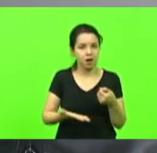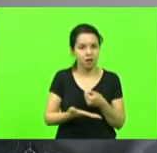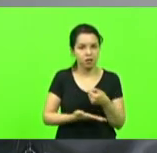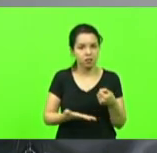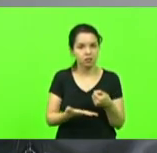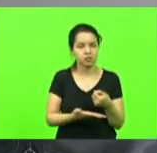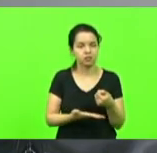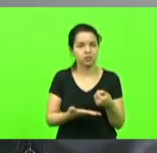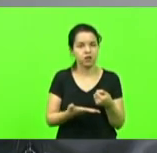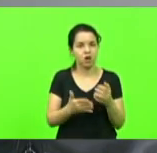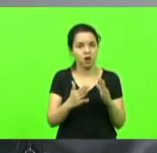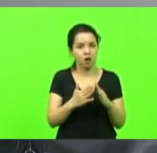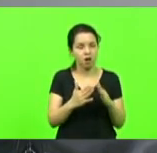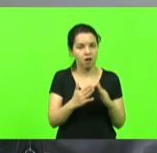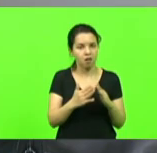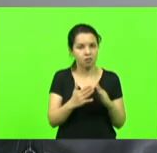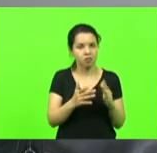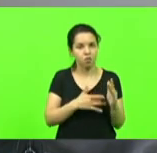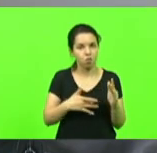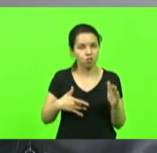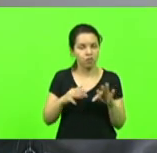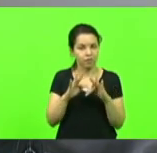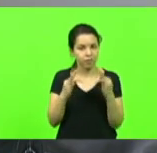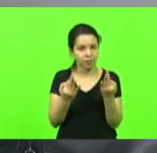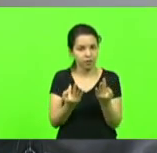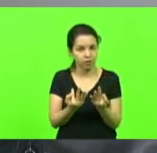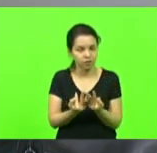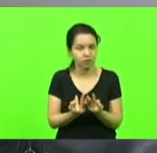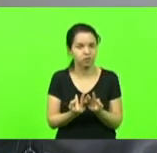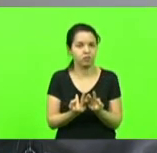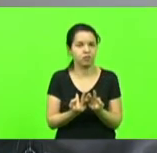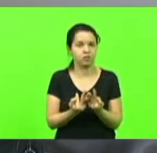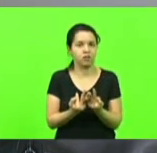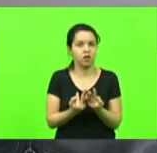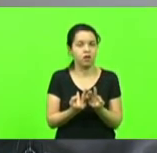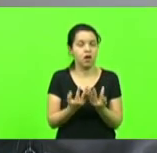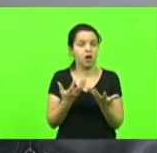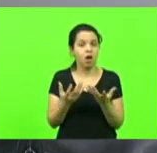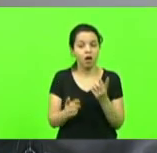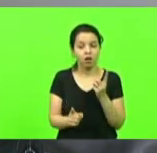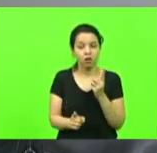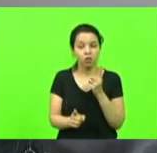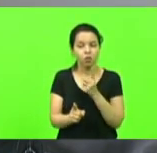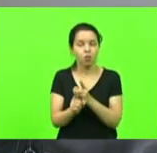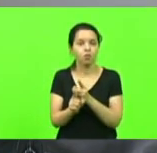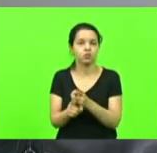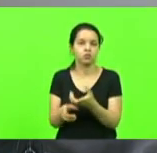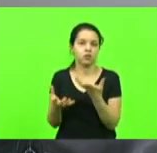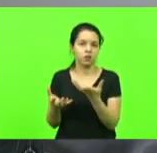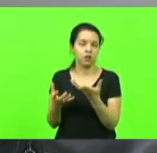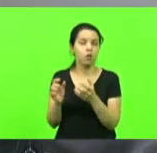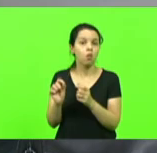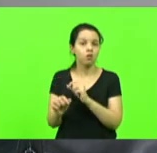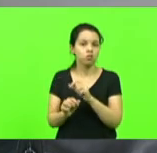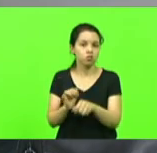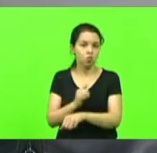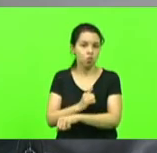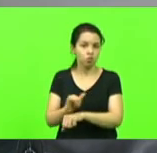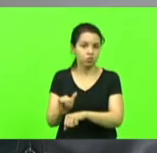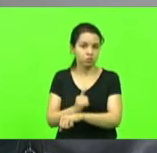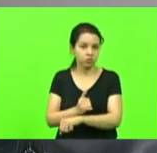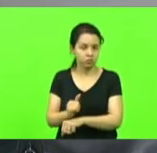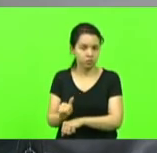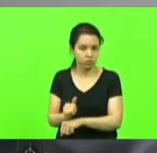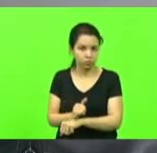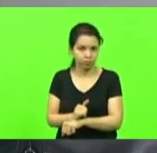equipe de saúde da família, é encontrar uma solução. E muitas vezes essa única solução, em